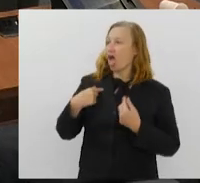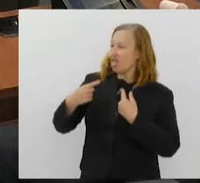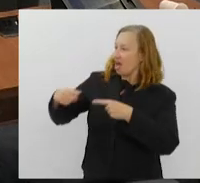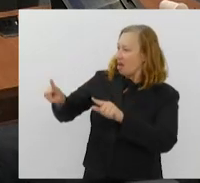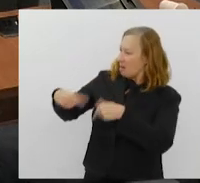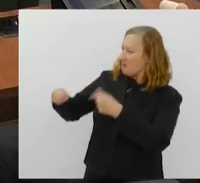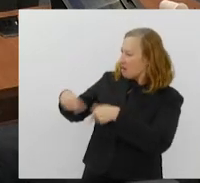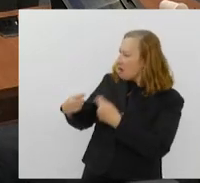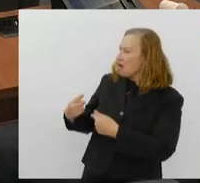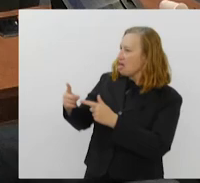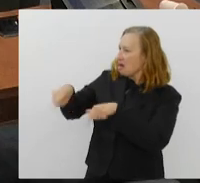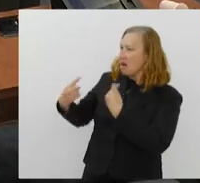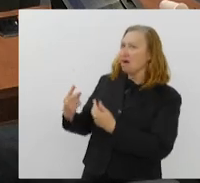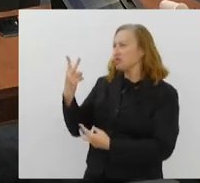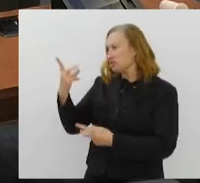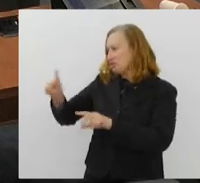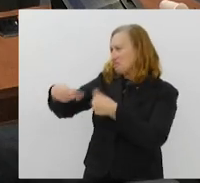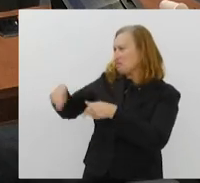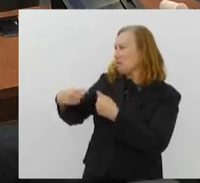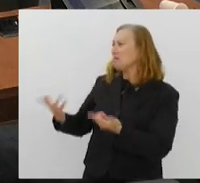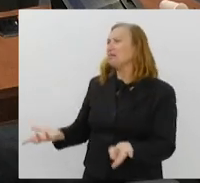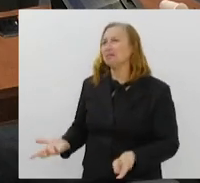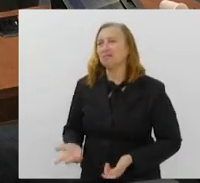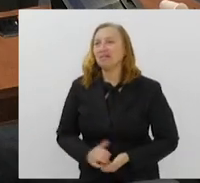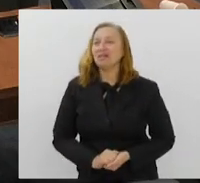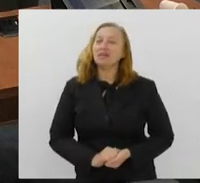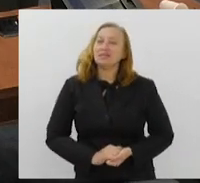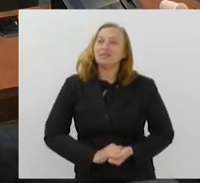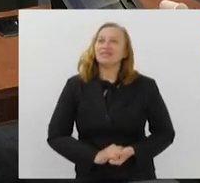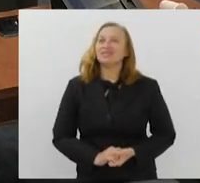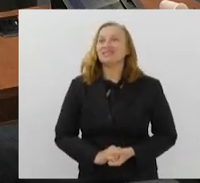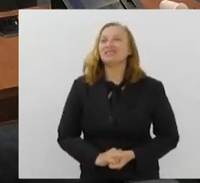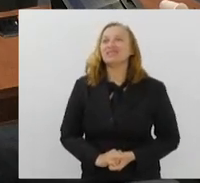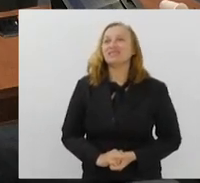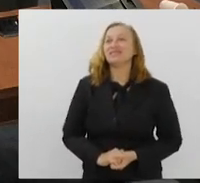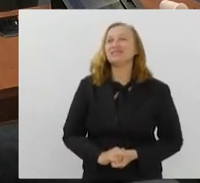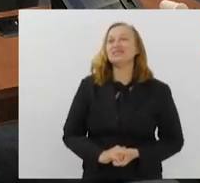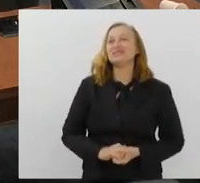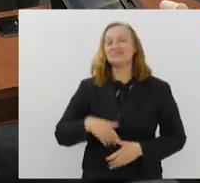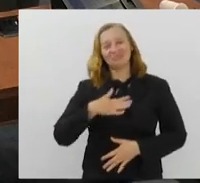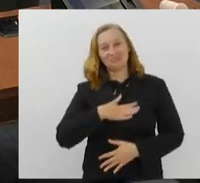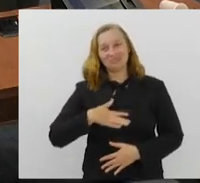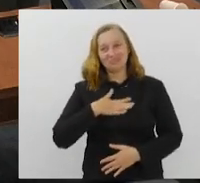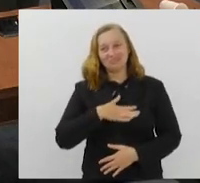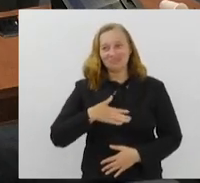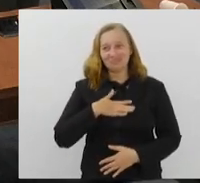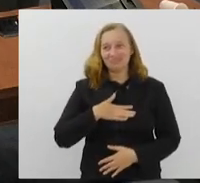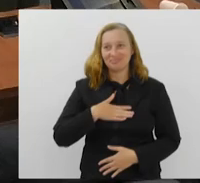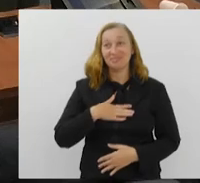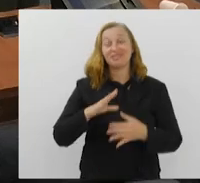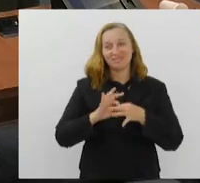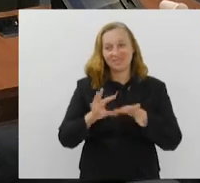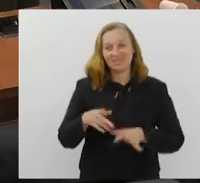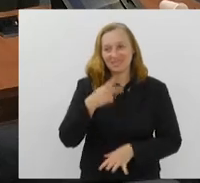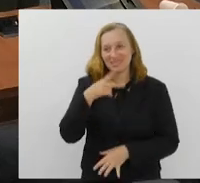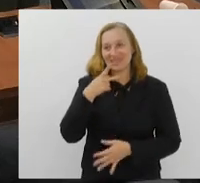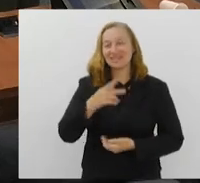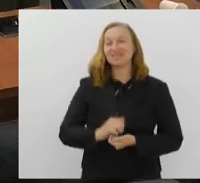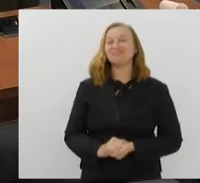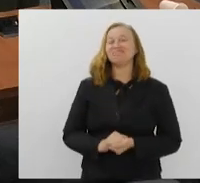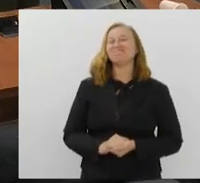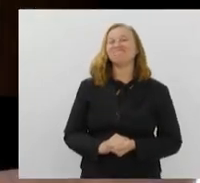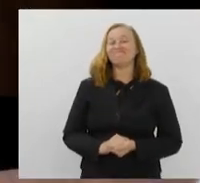respeitar aqui, presidente, aqui o nosso. Os dois. Vamos respeitar aqui. Eu gostaria, se o senhor garantisse a minha palavra. Está